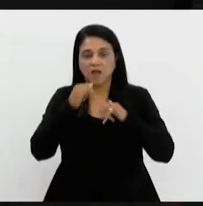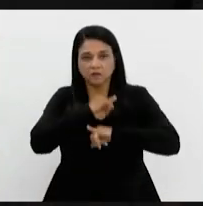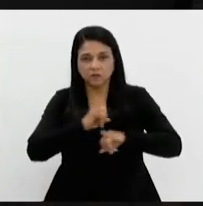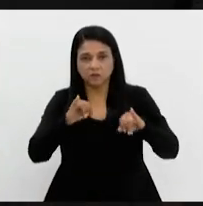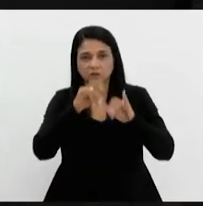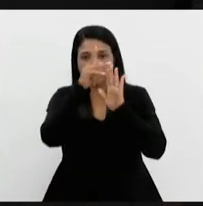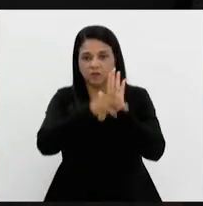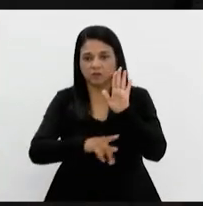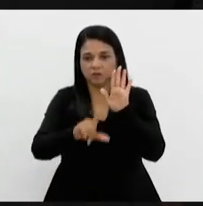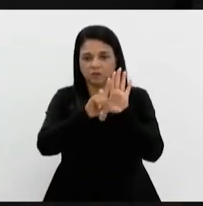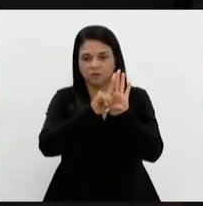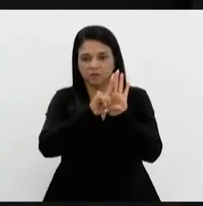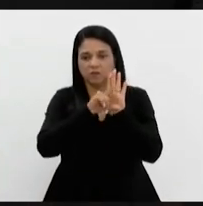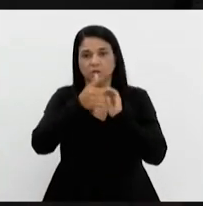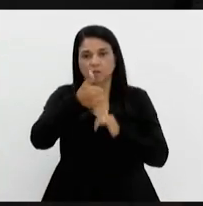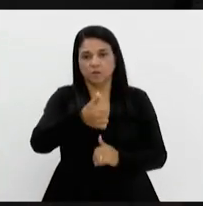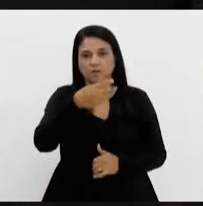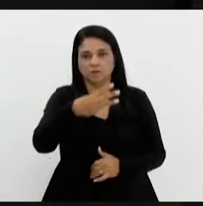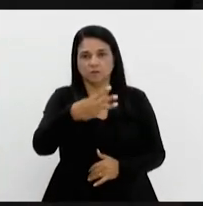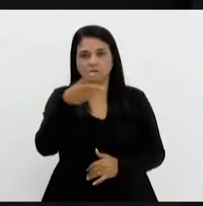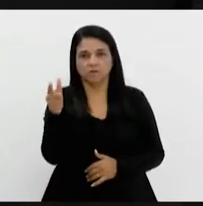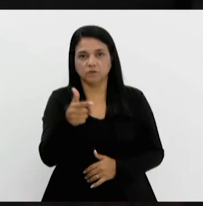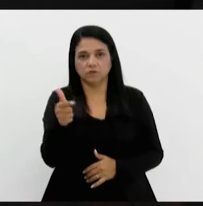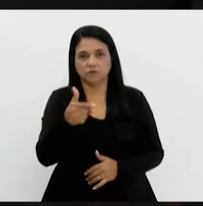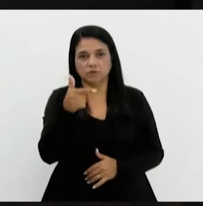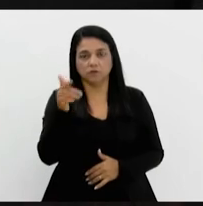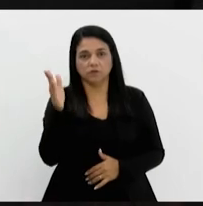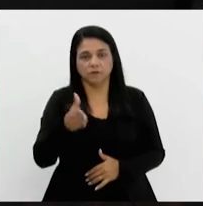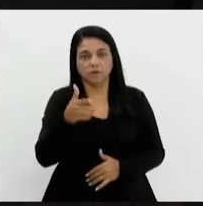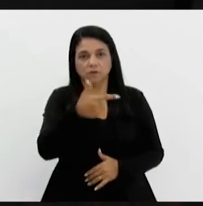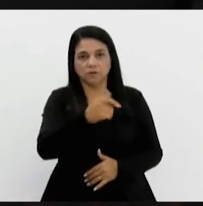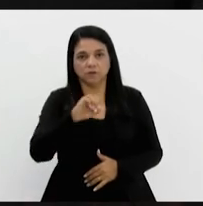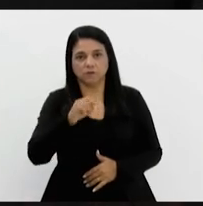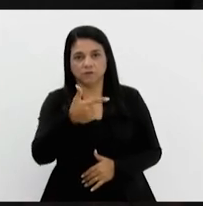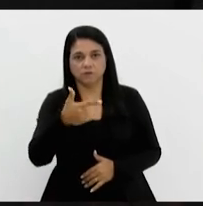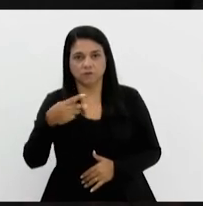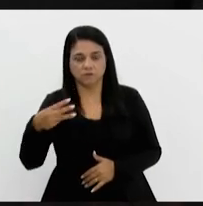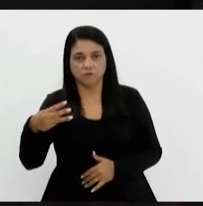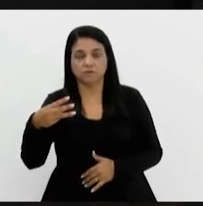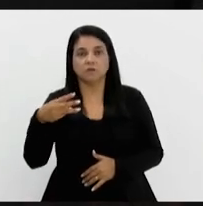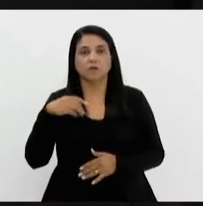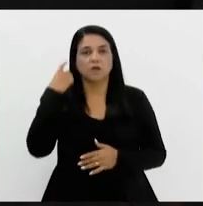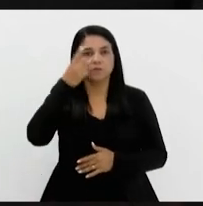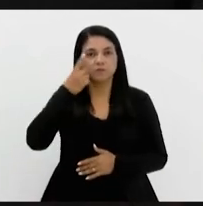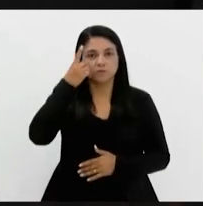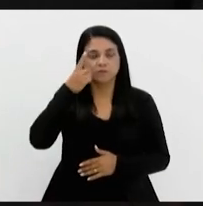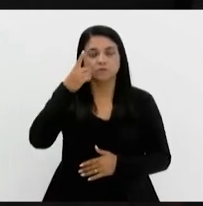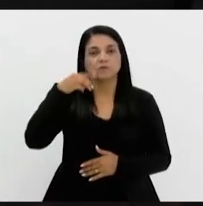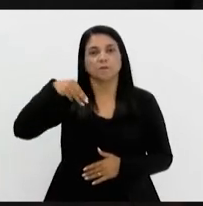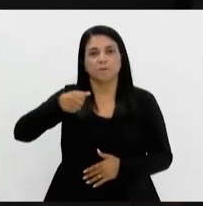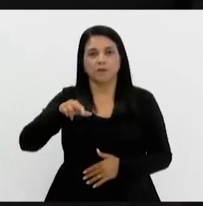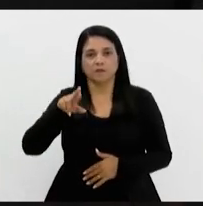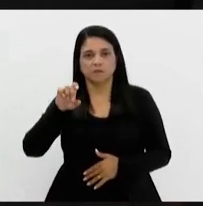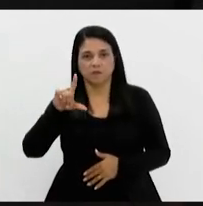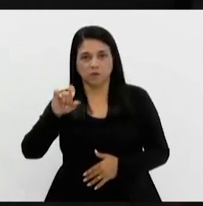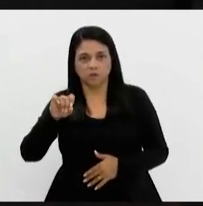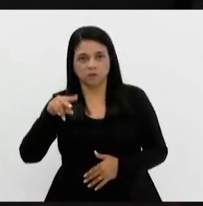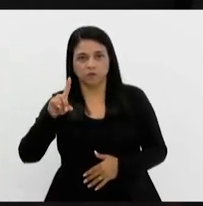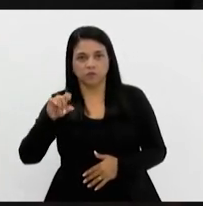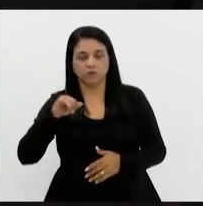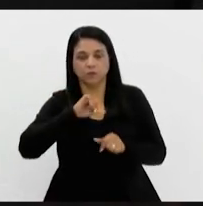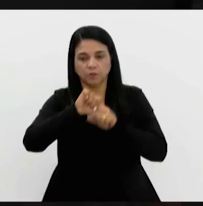Anuncio o projeto de lei número 1322 de 2023, de autoria do deputado Marcelo Dino, que altera a lei